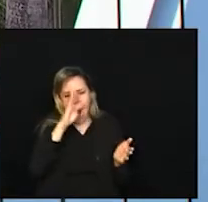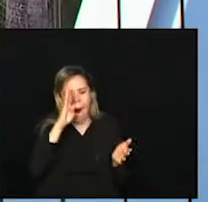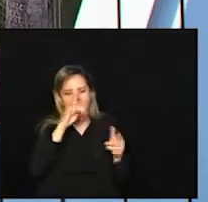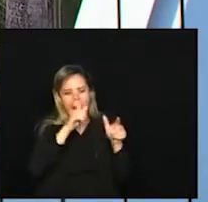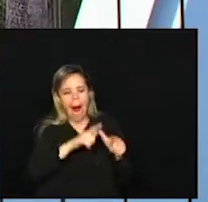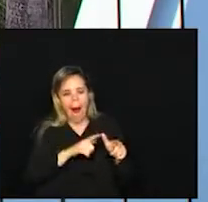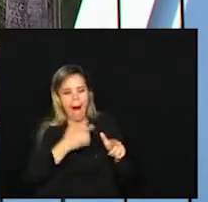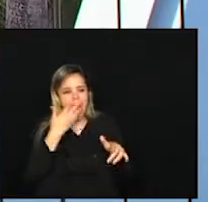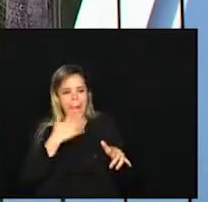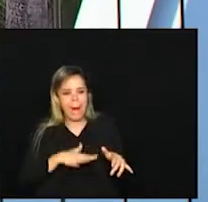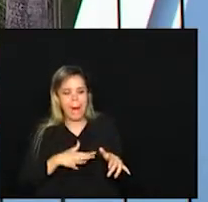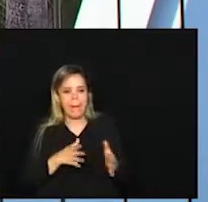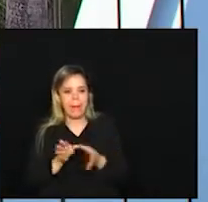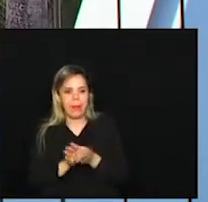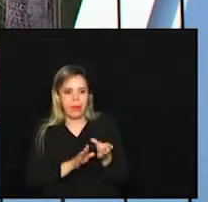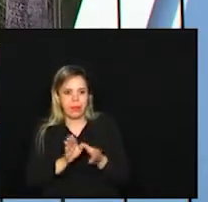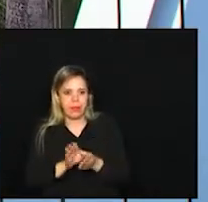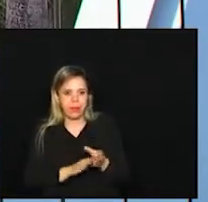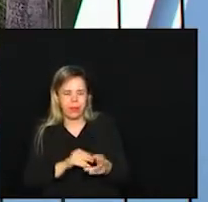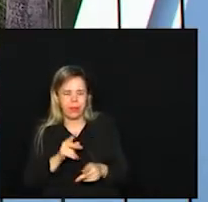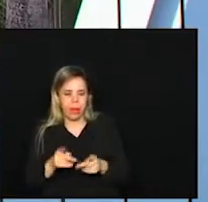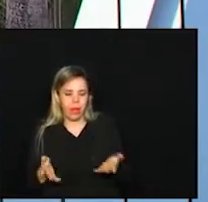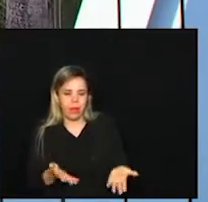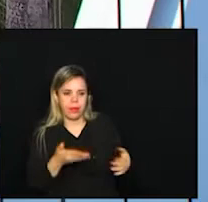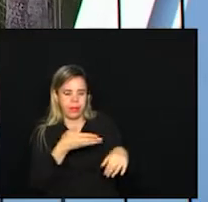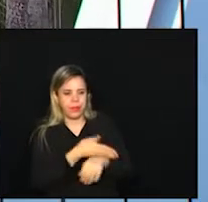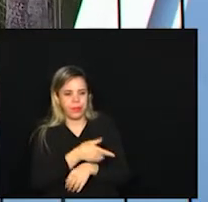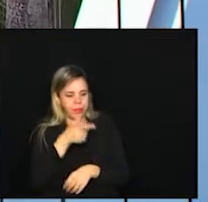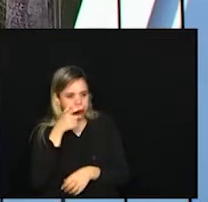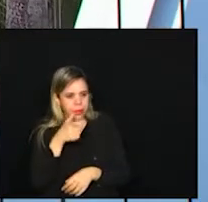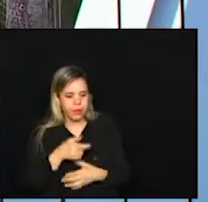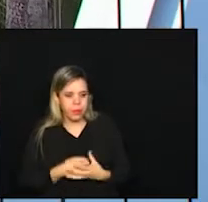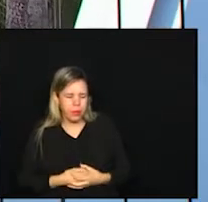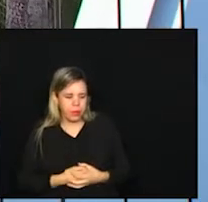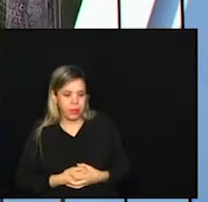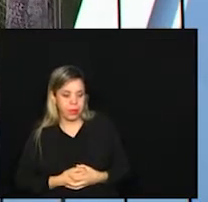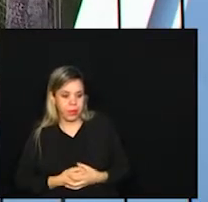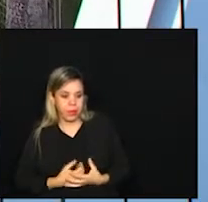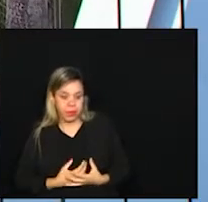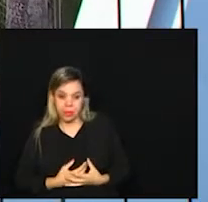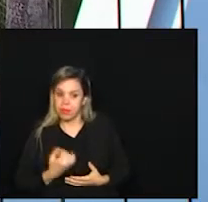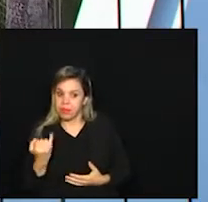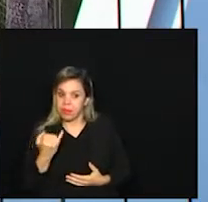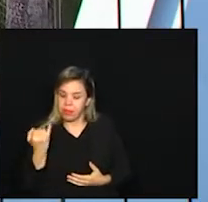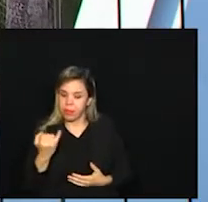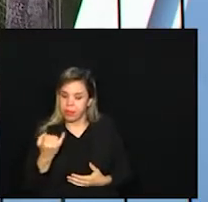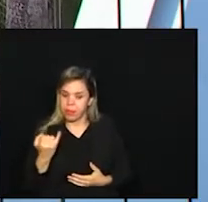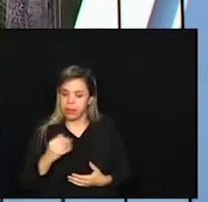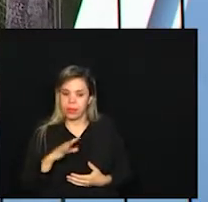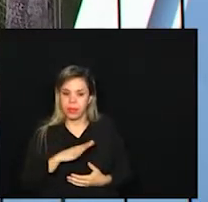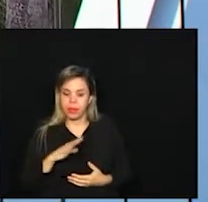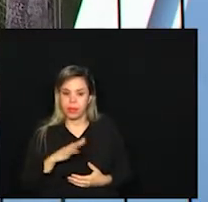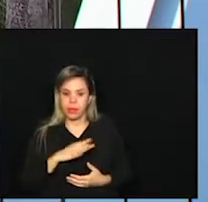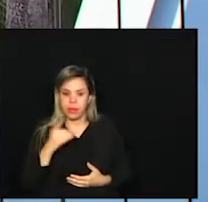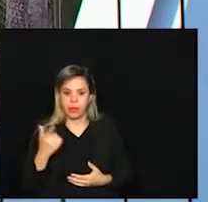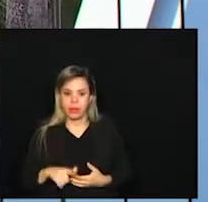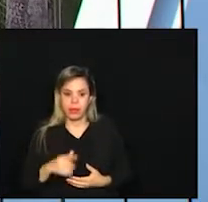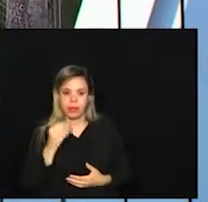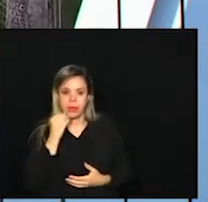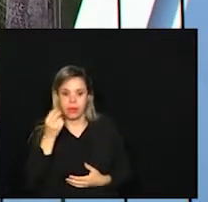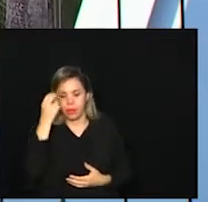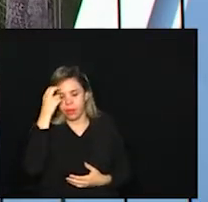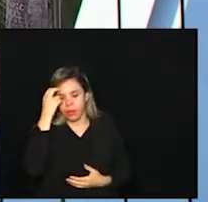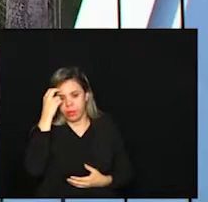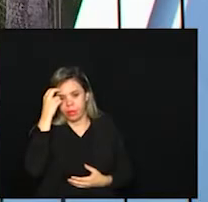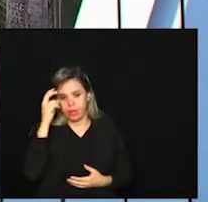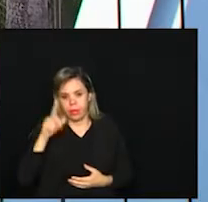biblioteca infantil que eu recomendo ali que as pessoas visitem é muito relevante assim para Cidade vai ser mais um espaço de